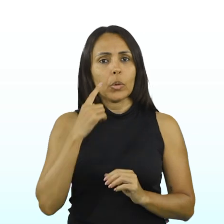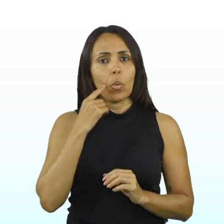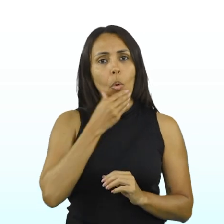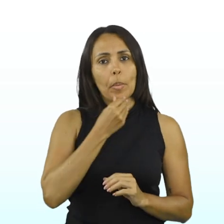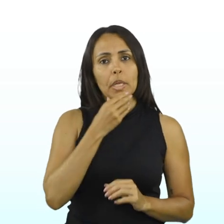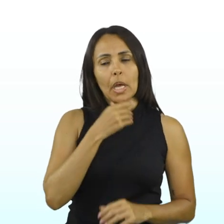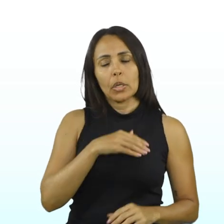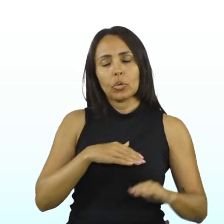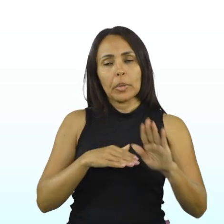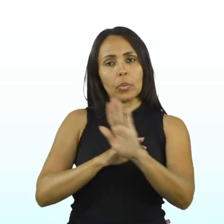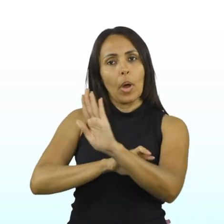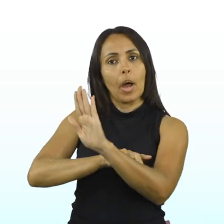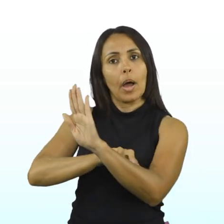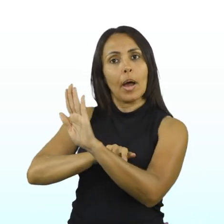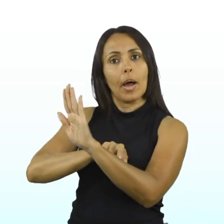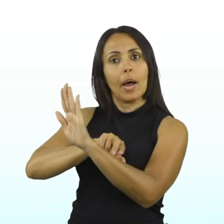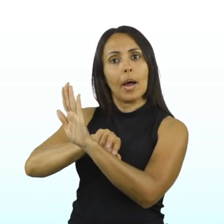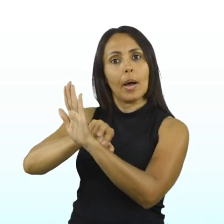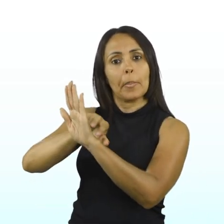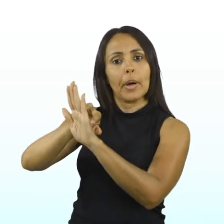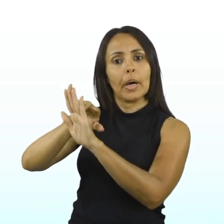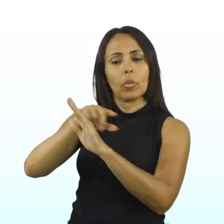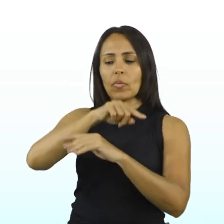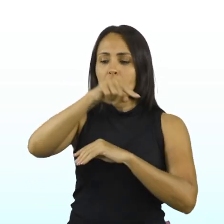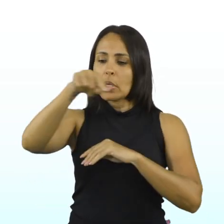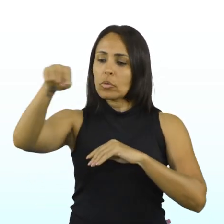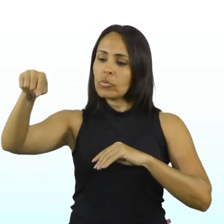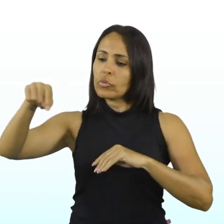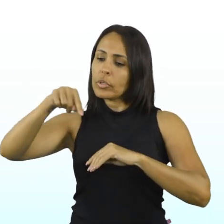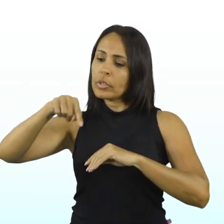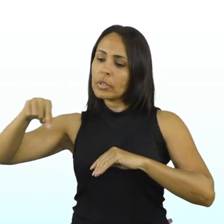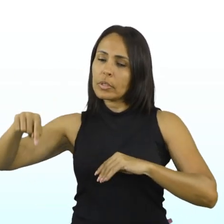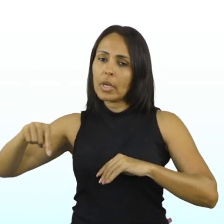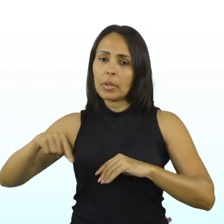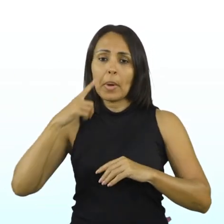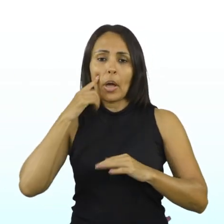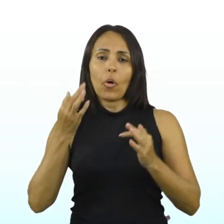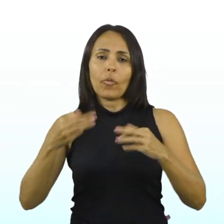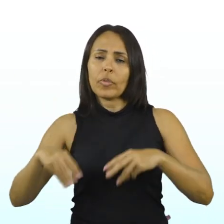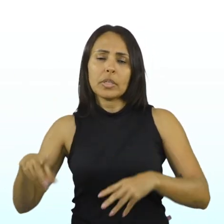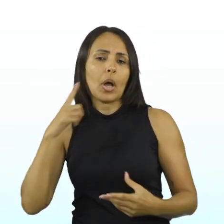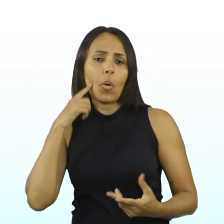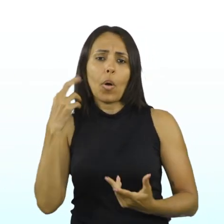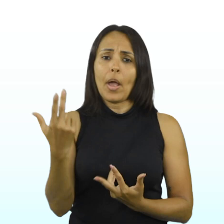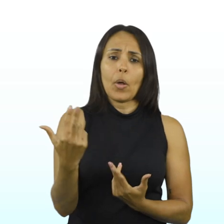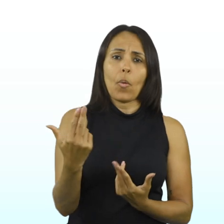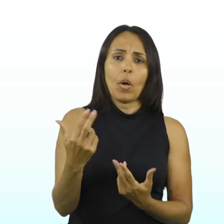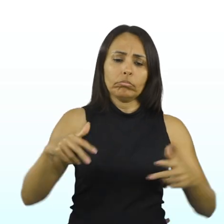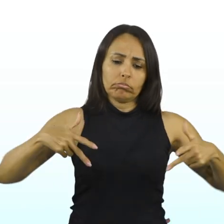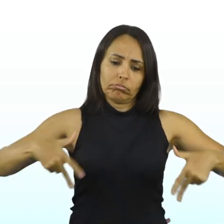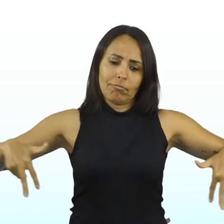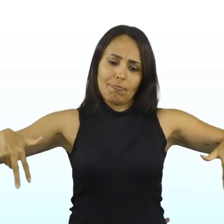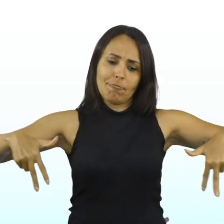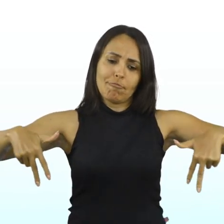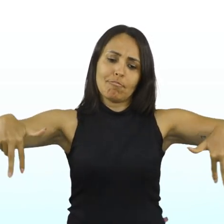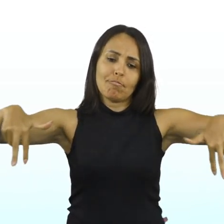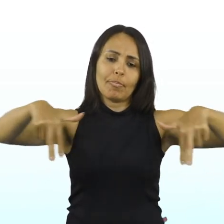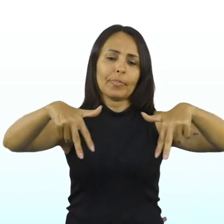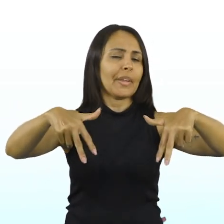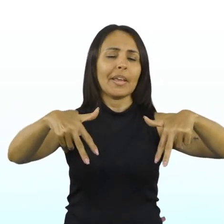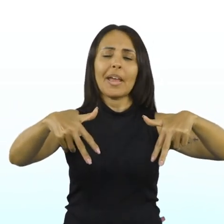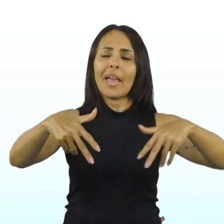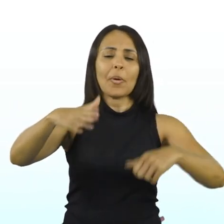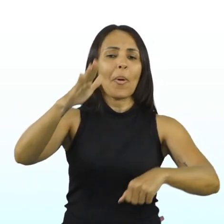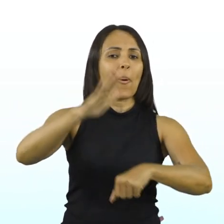está subindo uma rampa em linha reta e o outro fazendo um zigue-zague. Mas veja que o destino final é o mesmo castelo. E a altura é igual